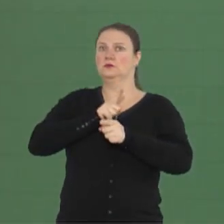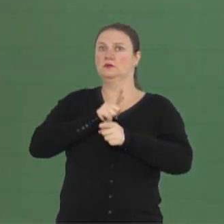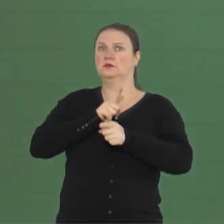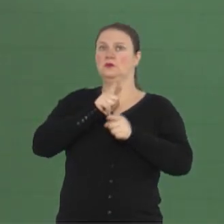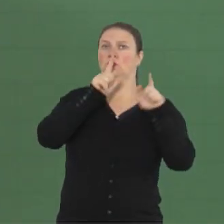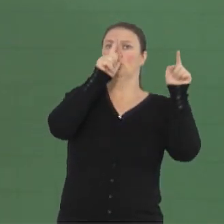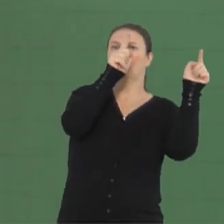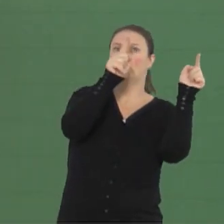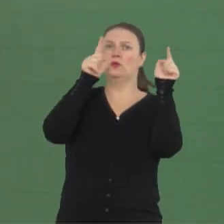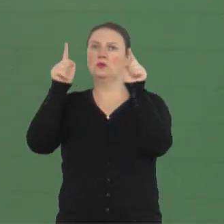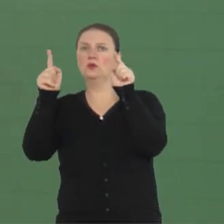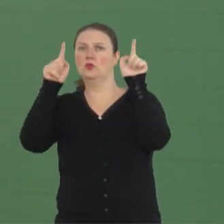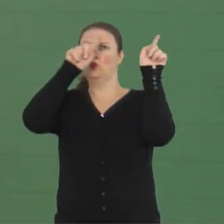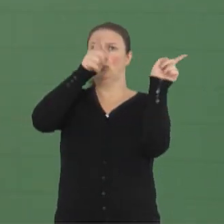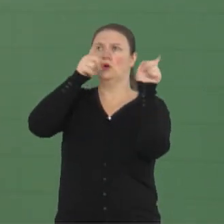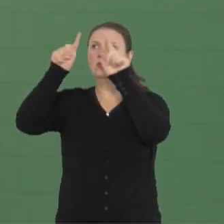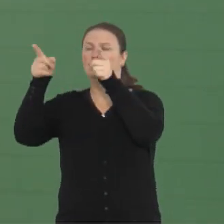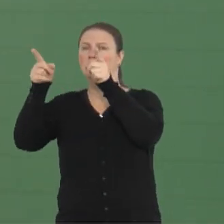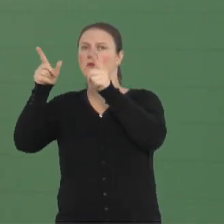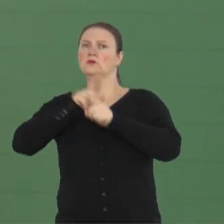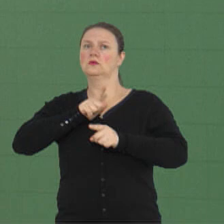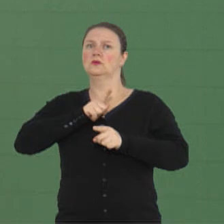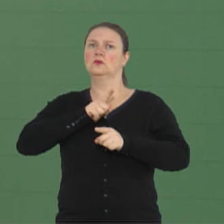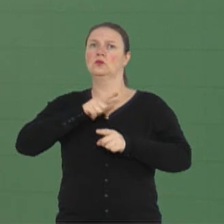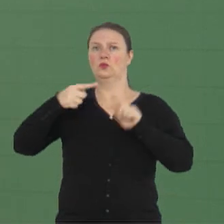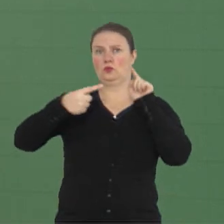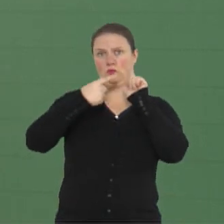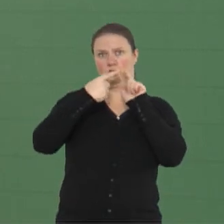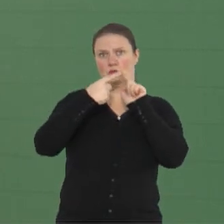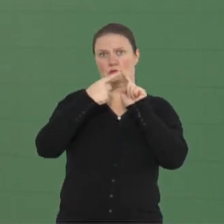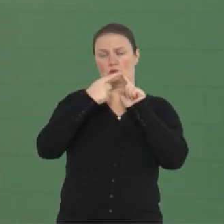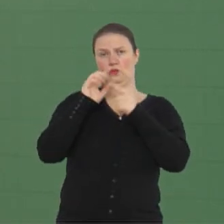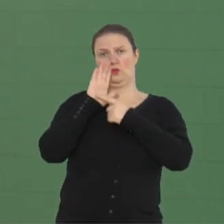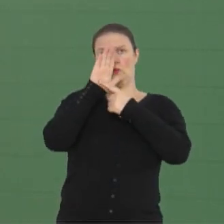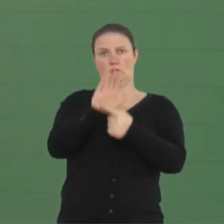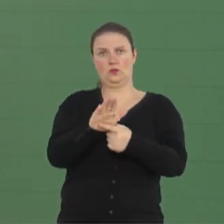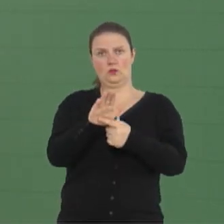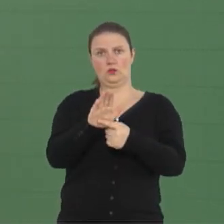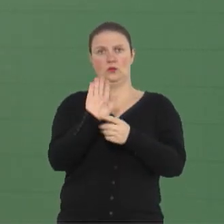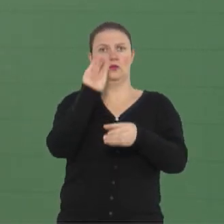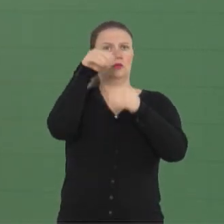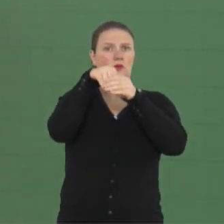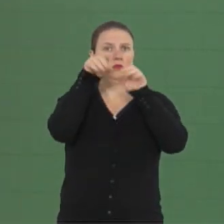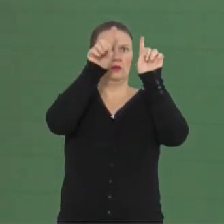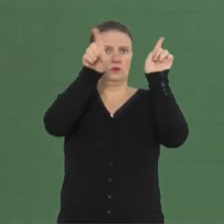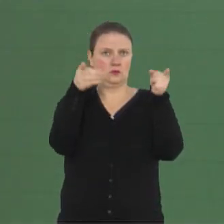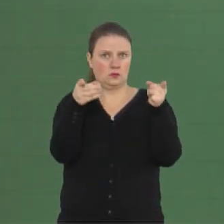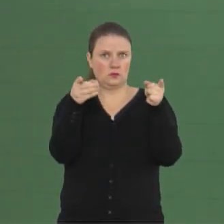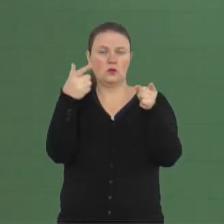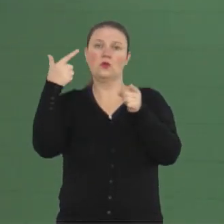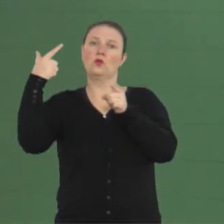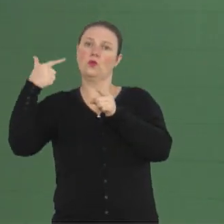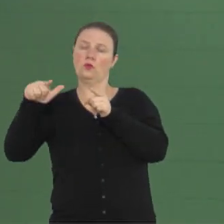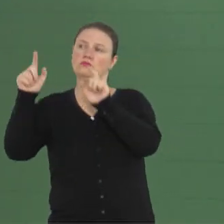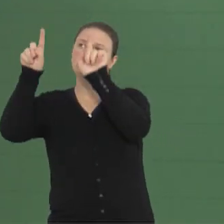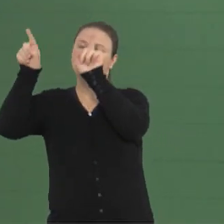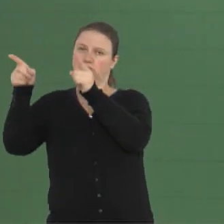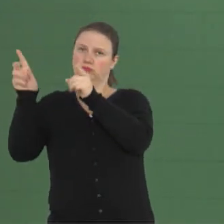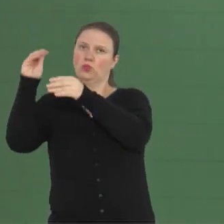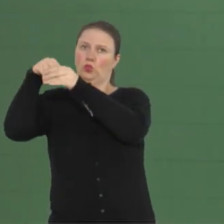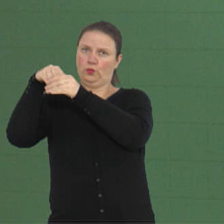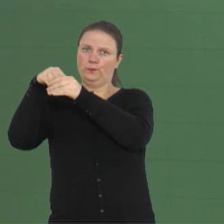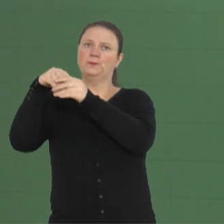2 momentos. Aliás, eu tenho uma expressão dentro de um parênteses e uma outra dentro do